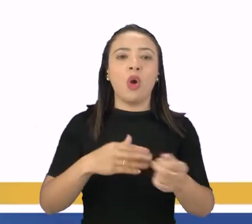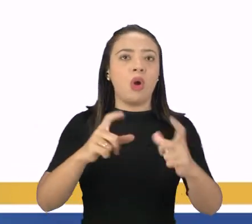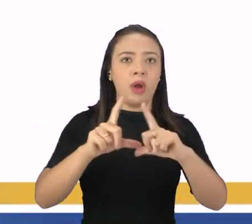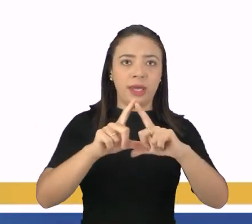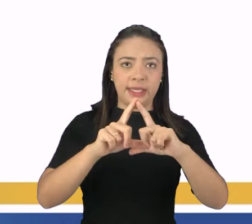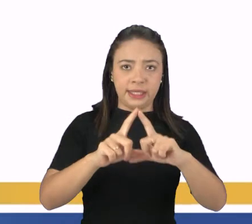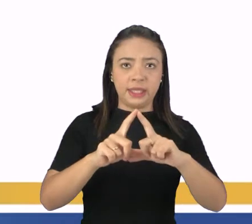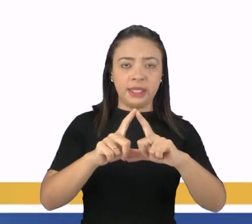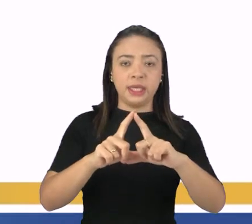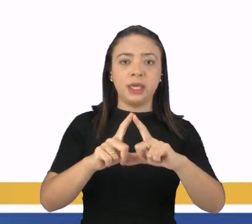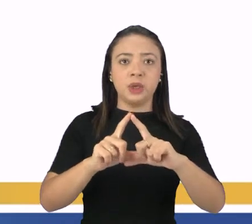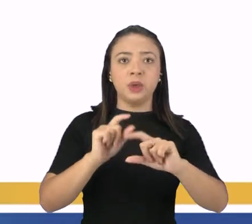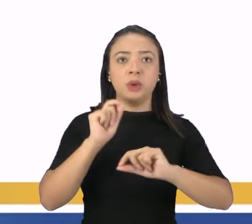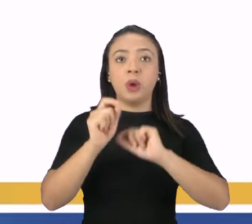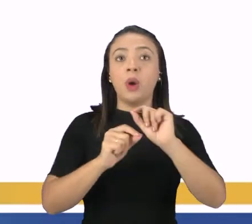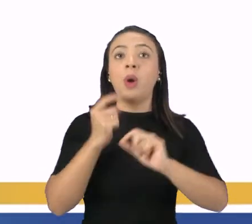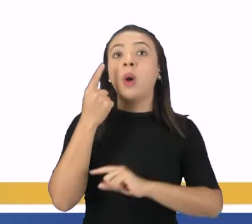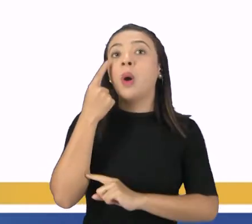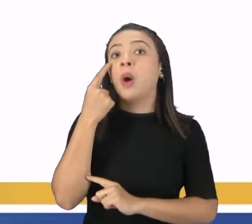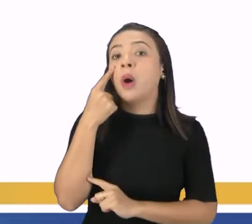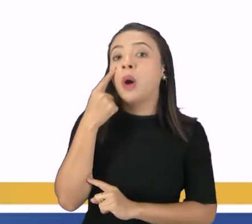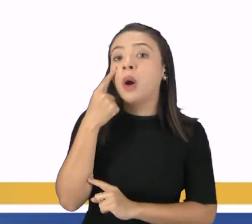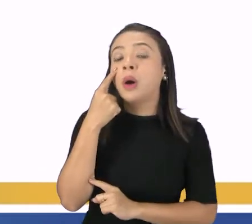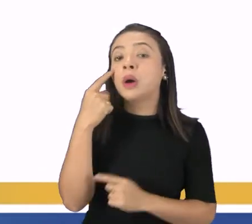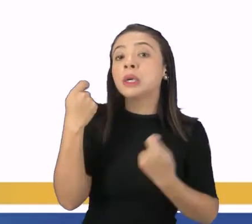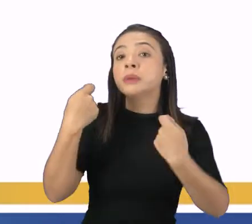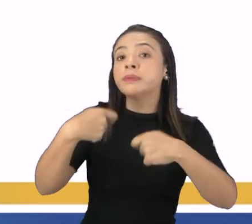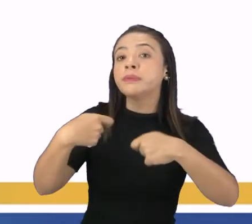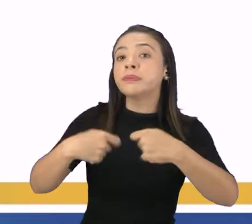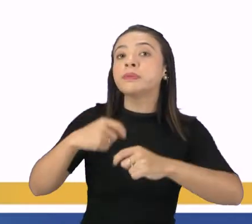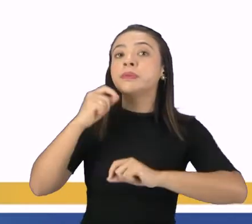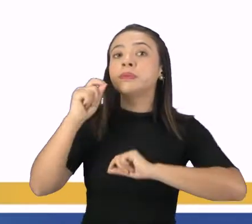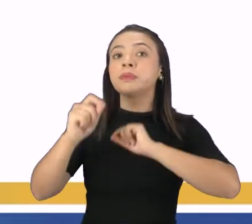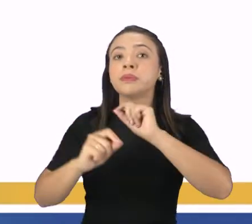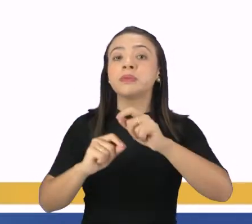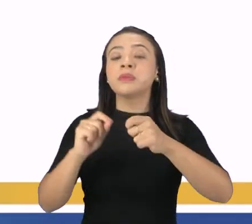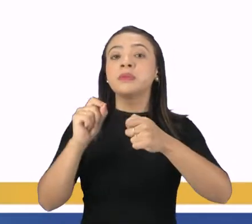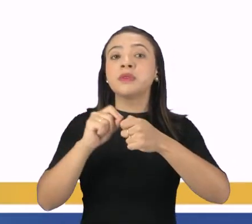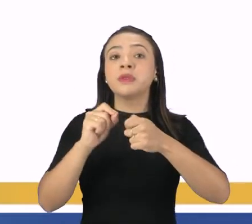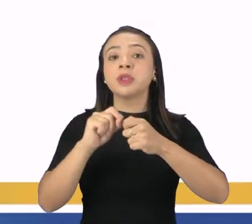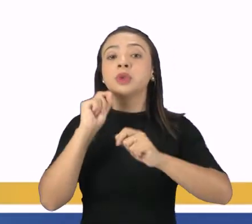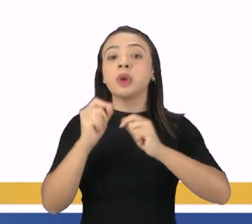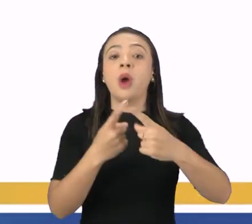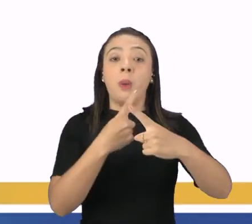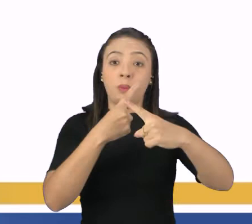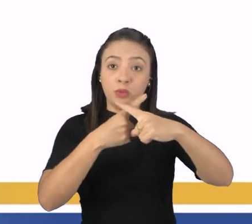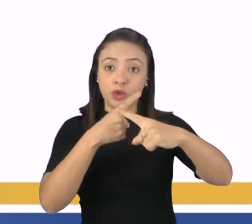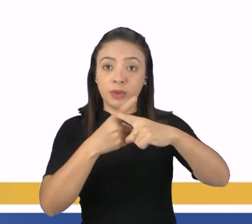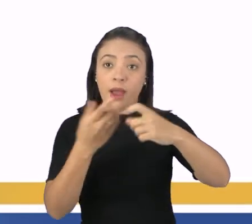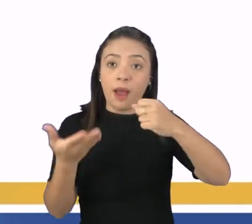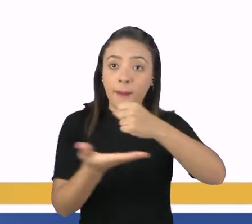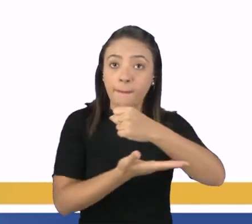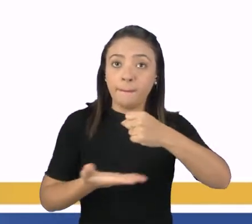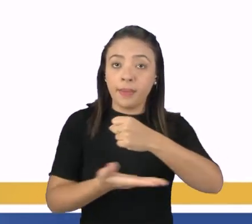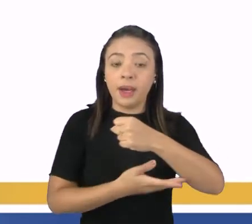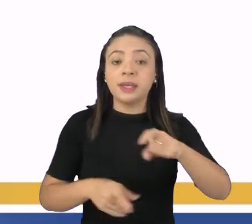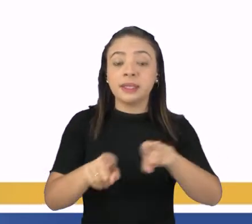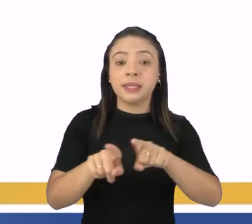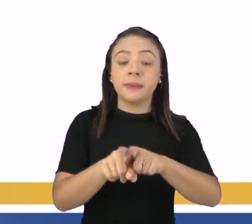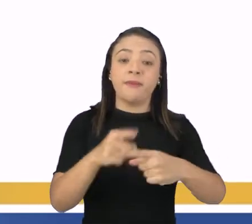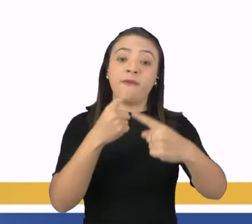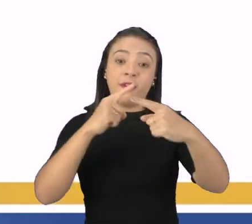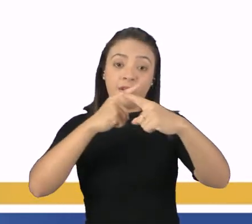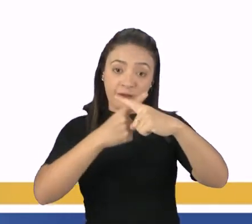sua altura aí, observando que devemos operar o produto entre a base e sua respectiva altura, né,